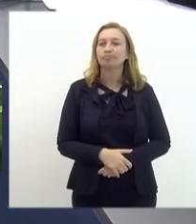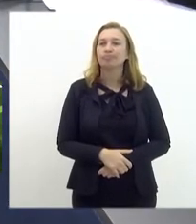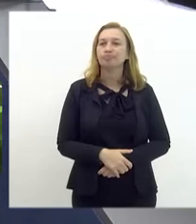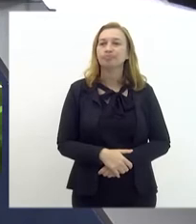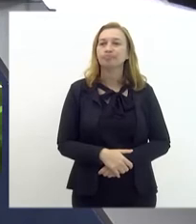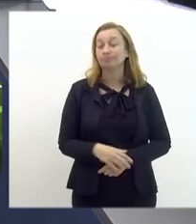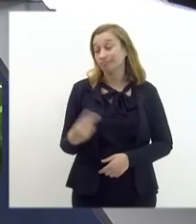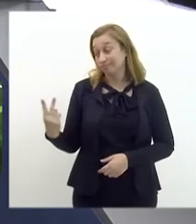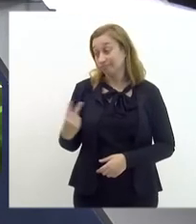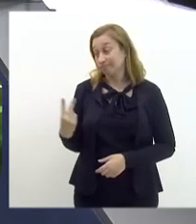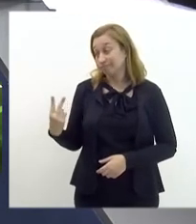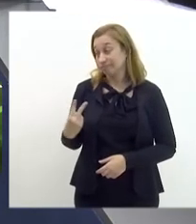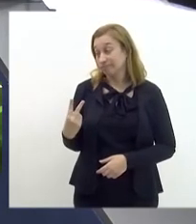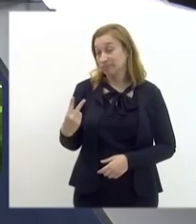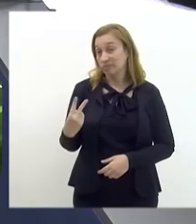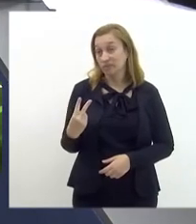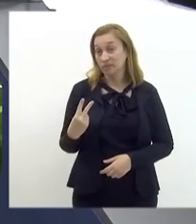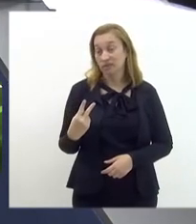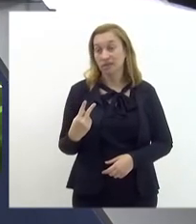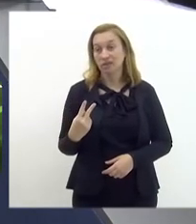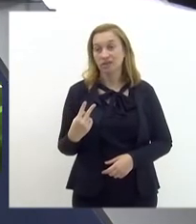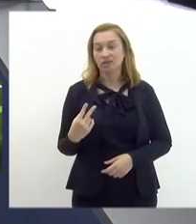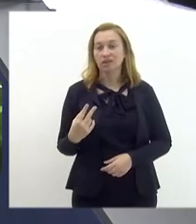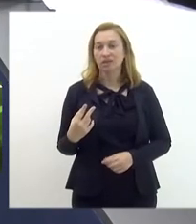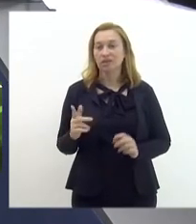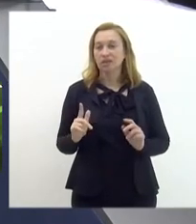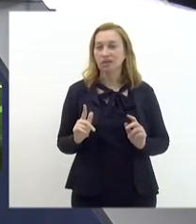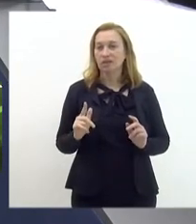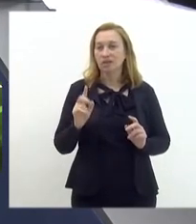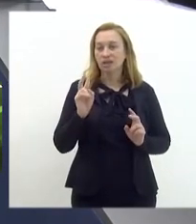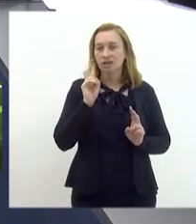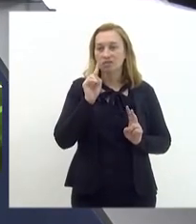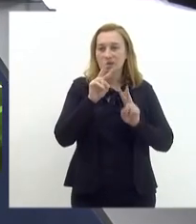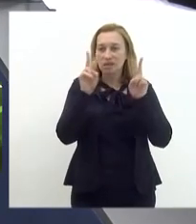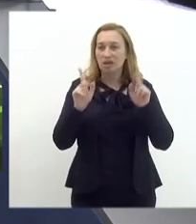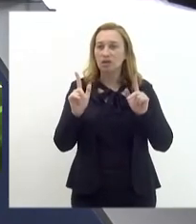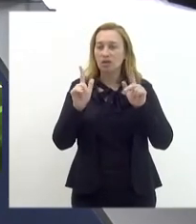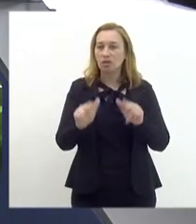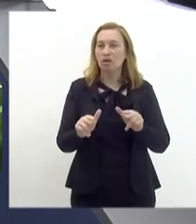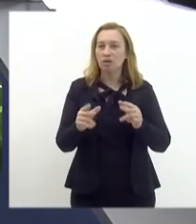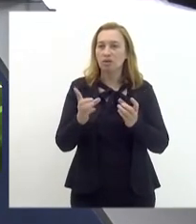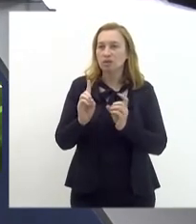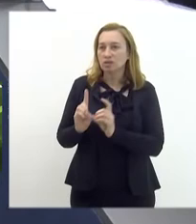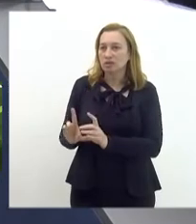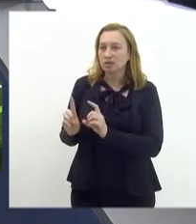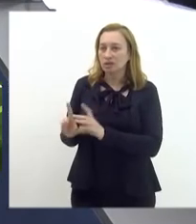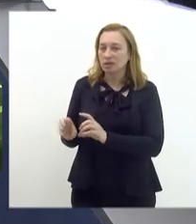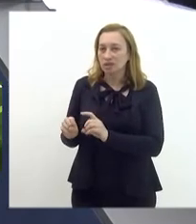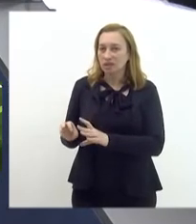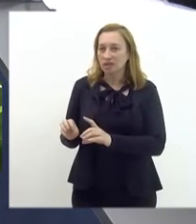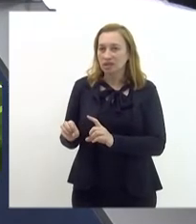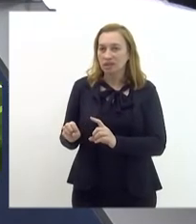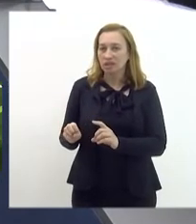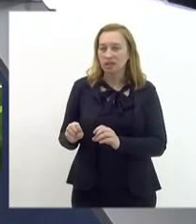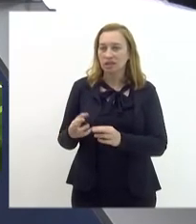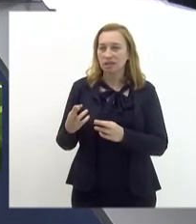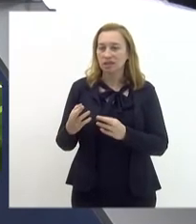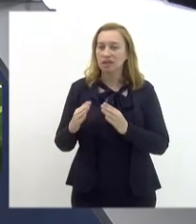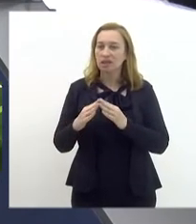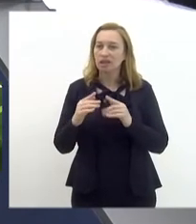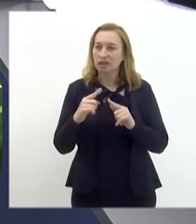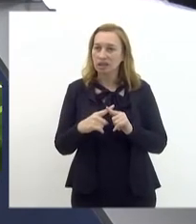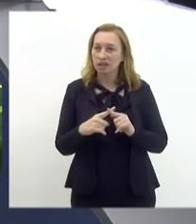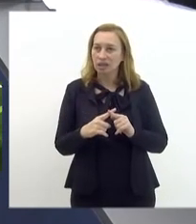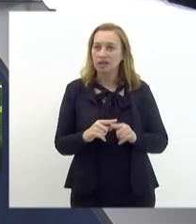temos pontos de vista convergentes sobre a doutrina social da Igreja, isto é, a